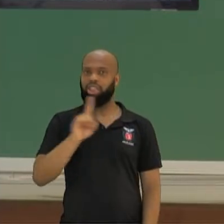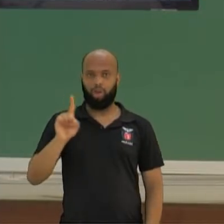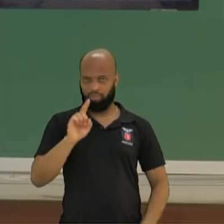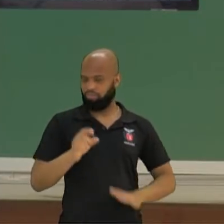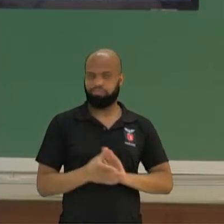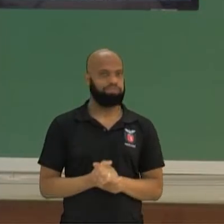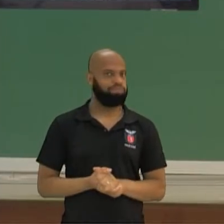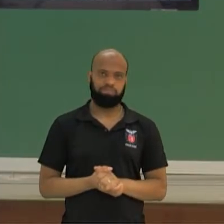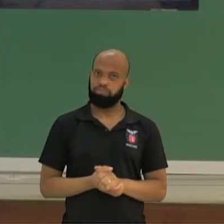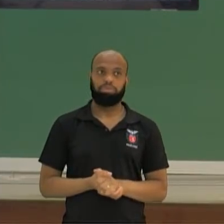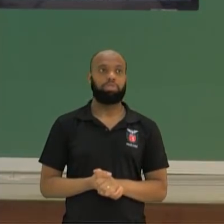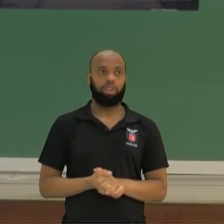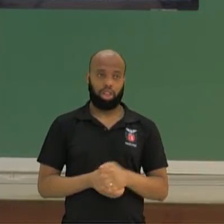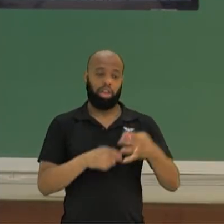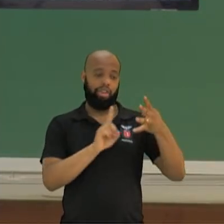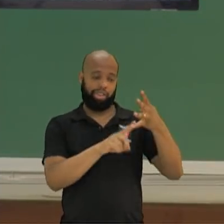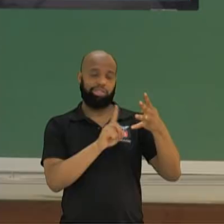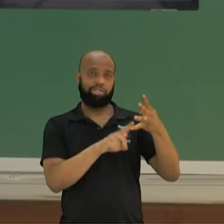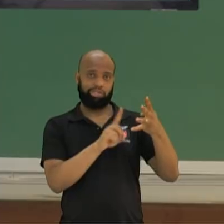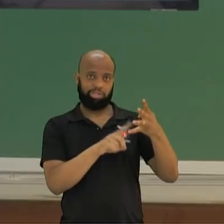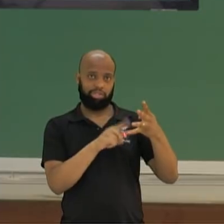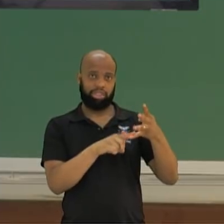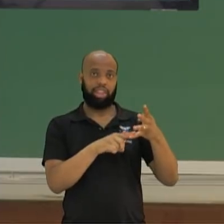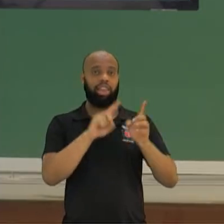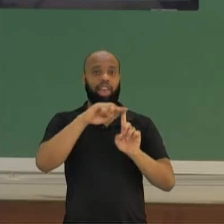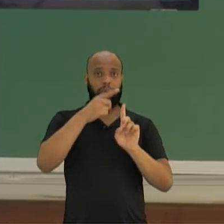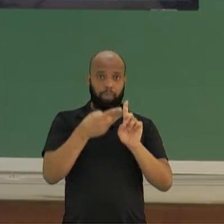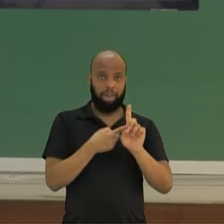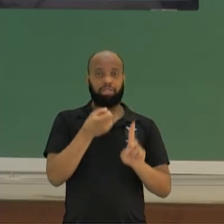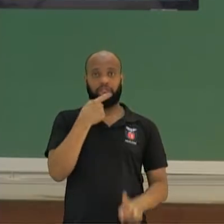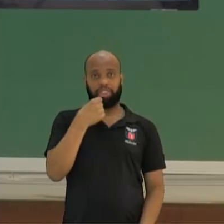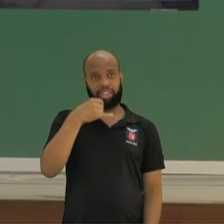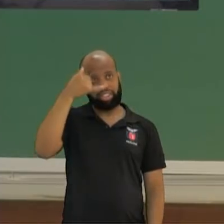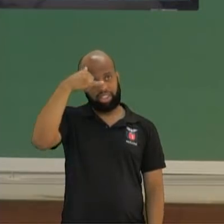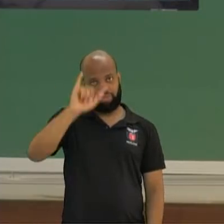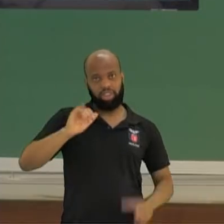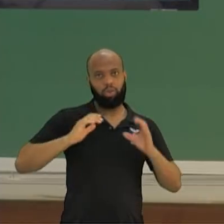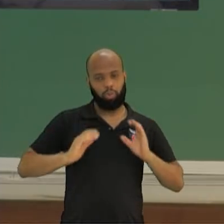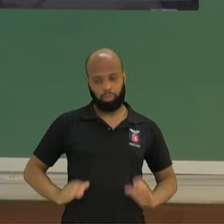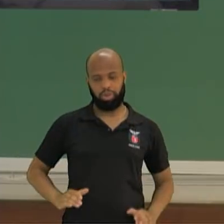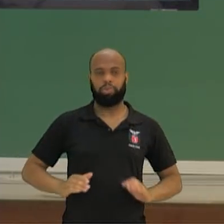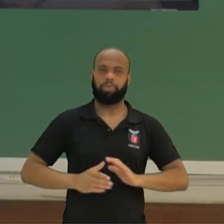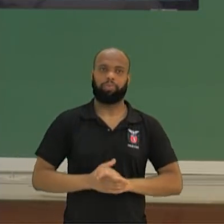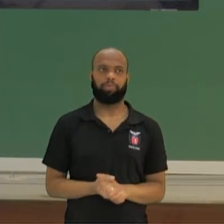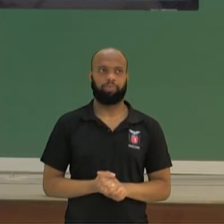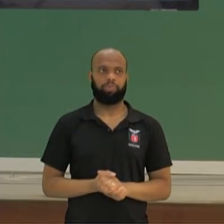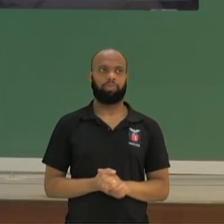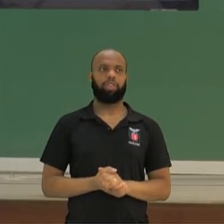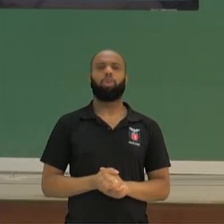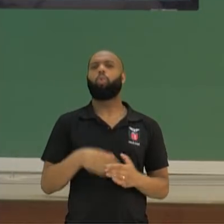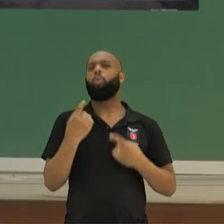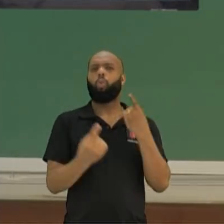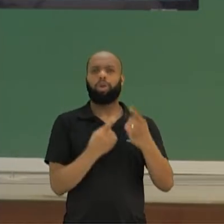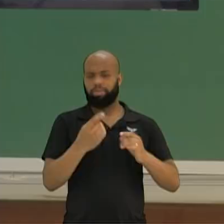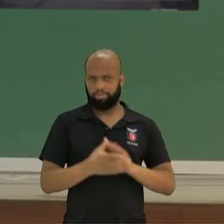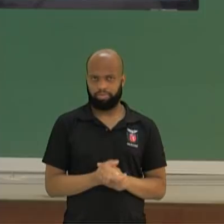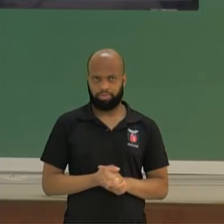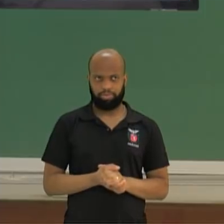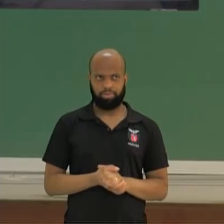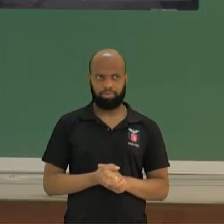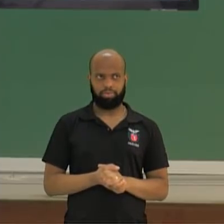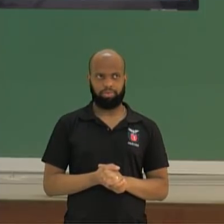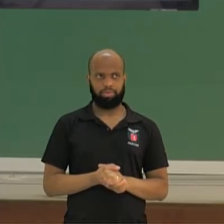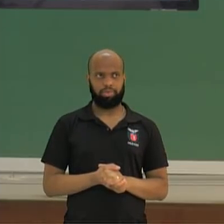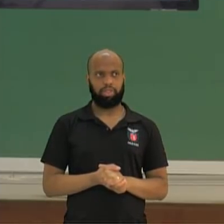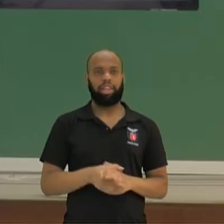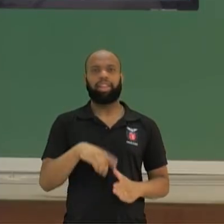essas infecções, são os métodos anticoncepcionais comportamentais. E quais são eles mesmos?